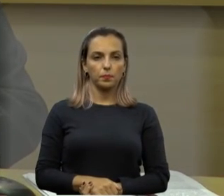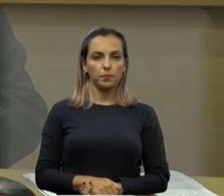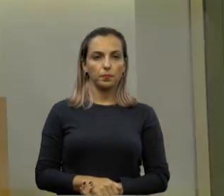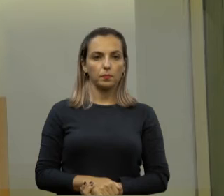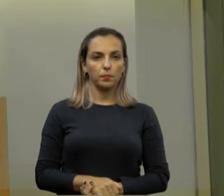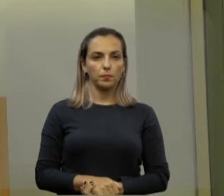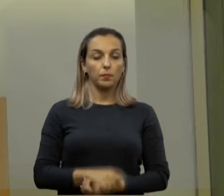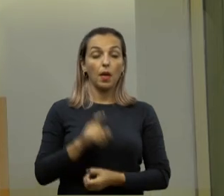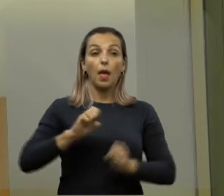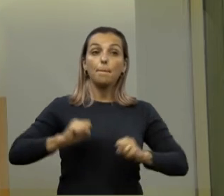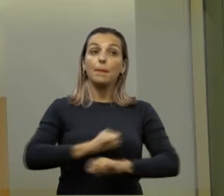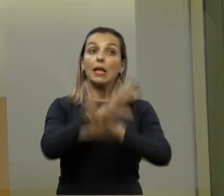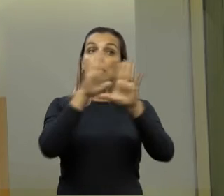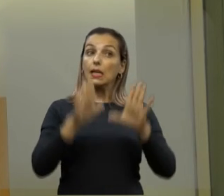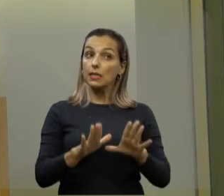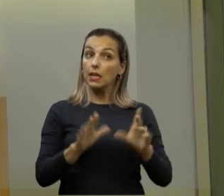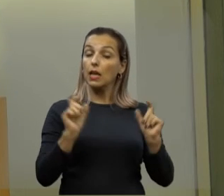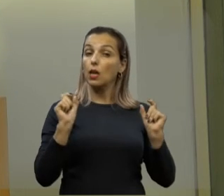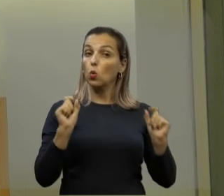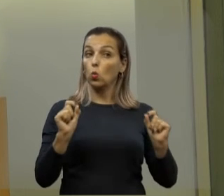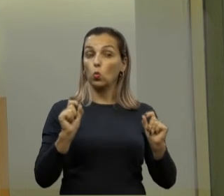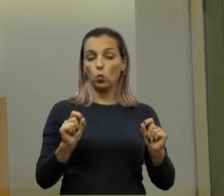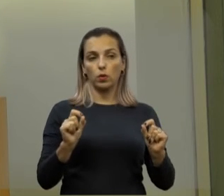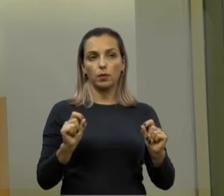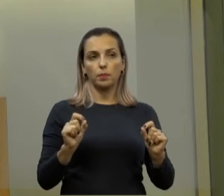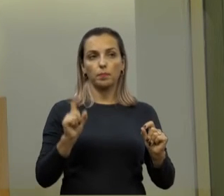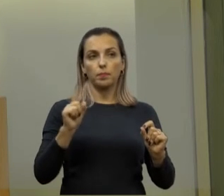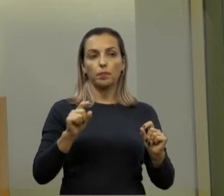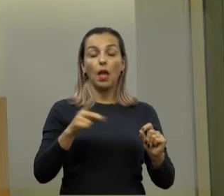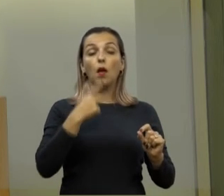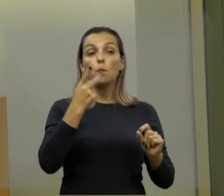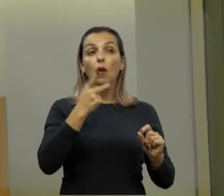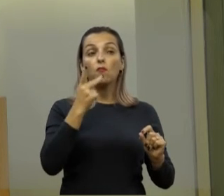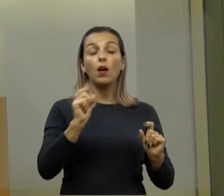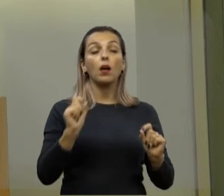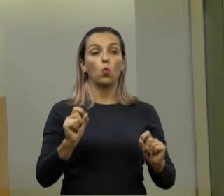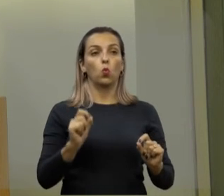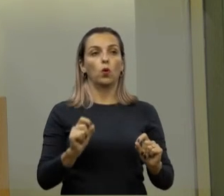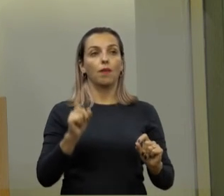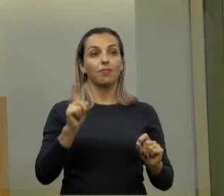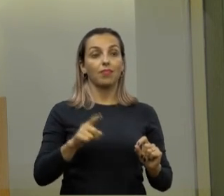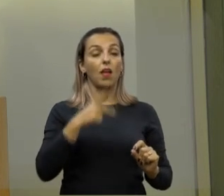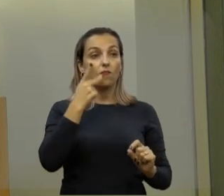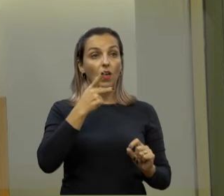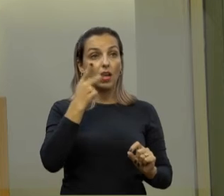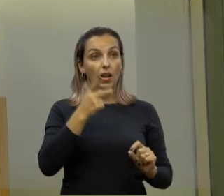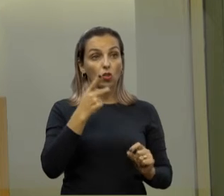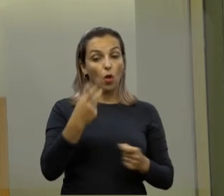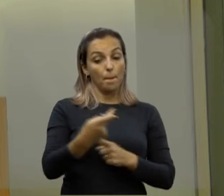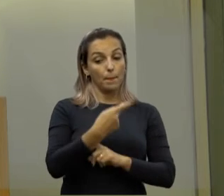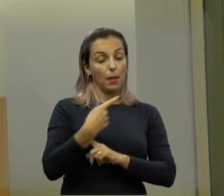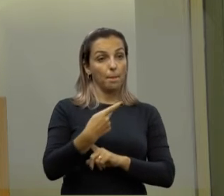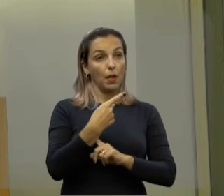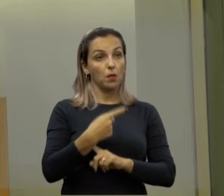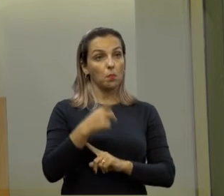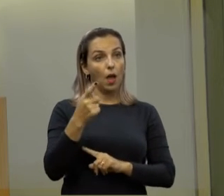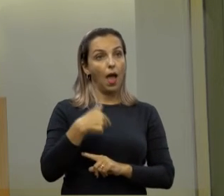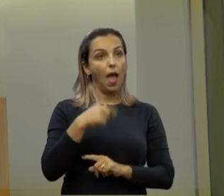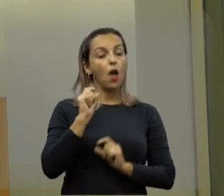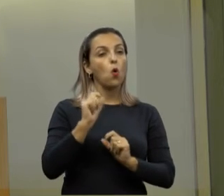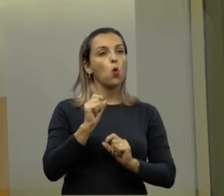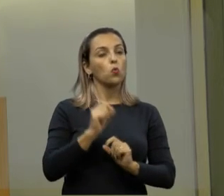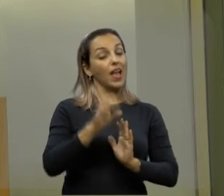é só para ficar esclarecido sobre uma fala quando a vereador me procurou ela queria postar